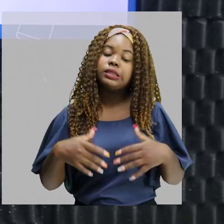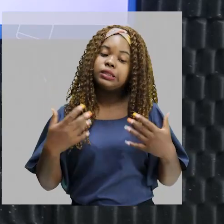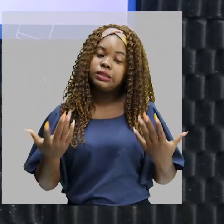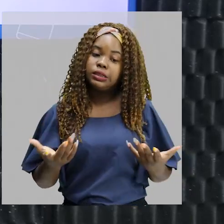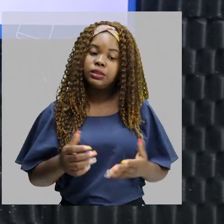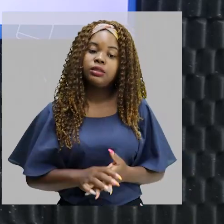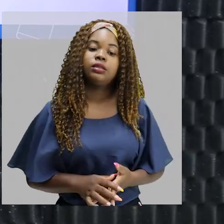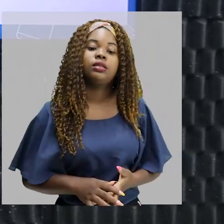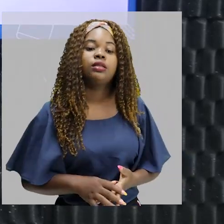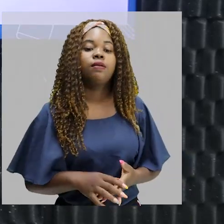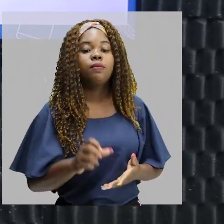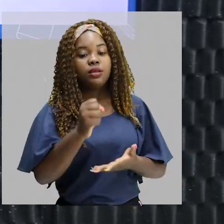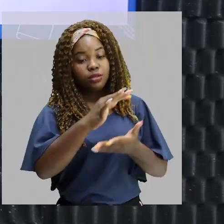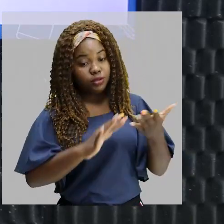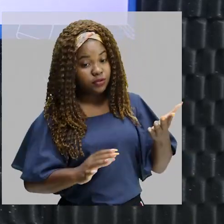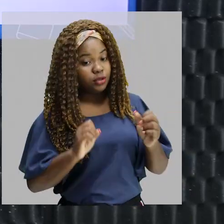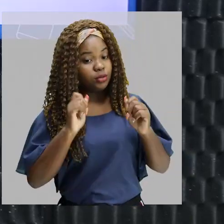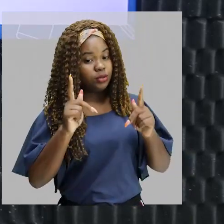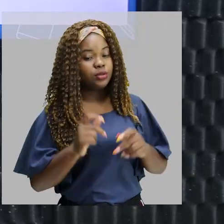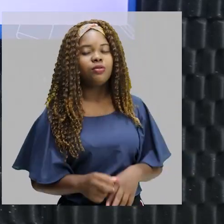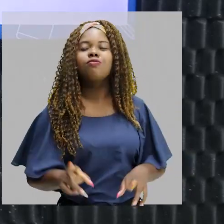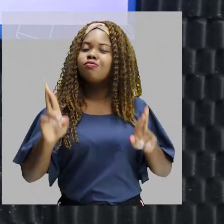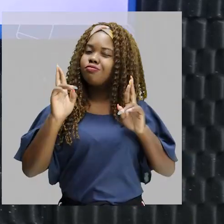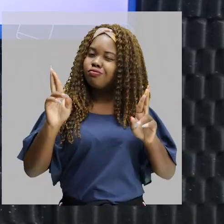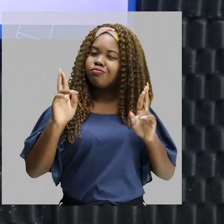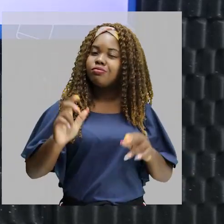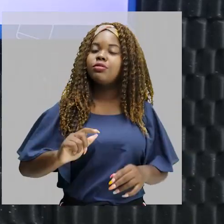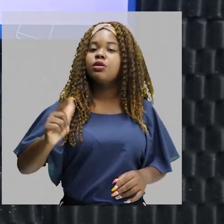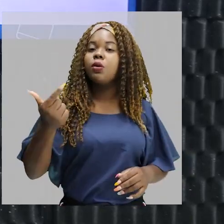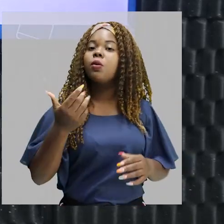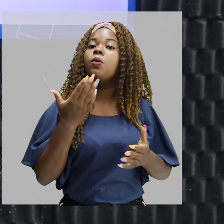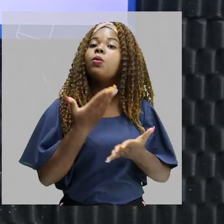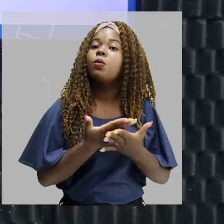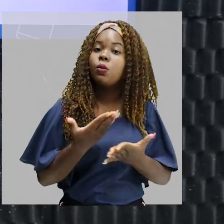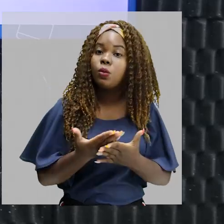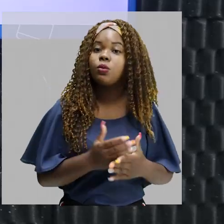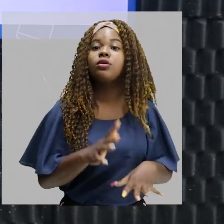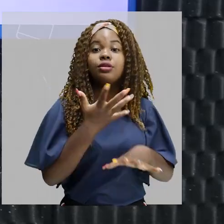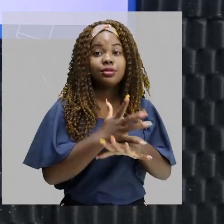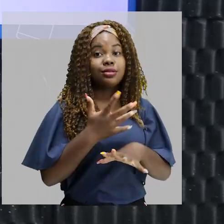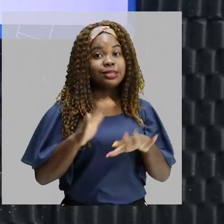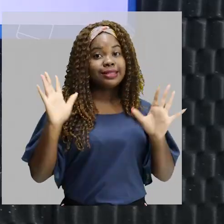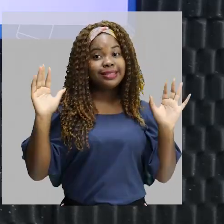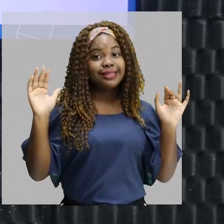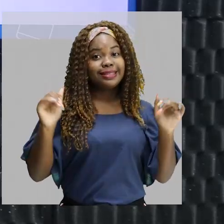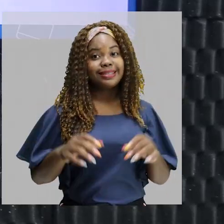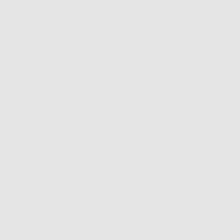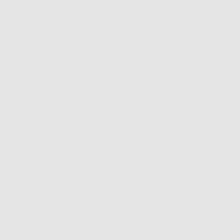Então, tem mais uma atividade lá. Eu espero vocês na próxima aula. Treinem. Hasta luego.